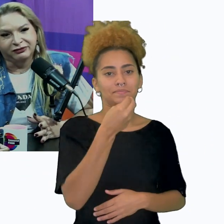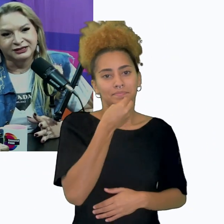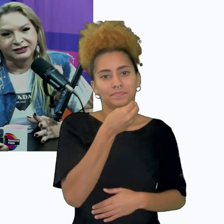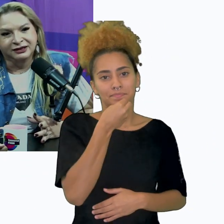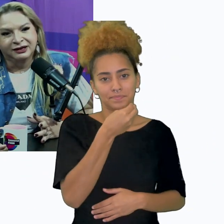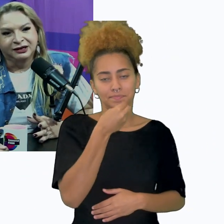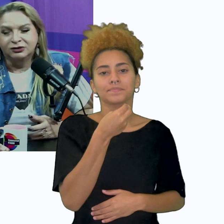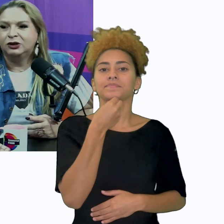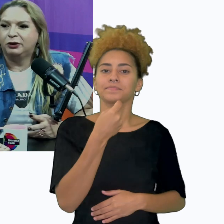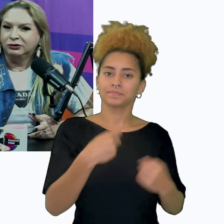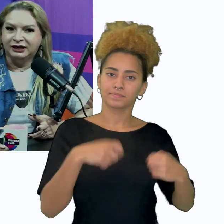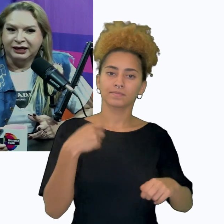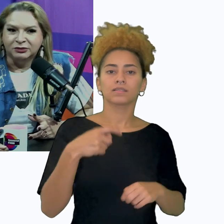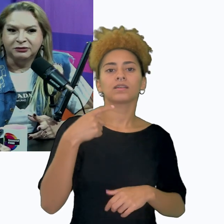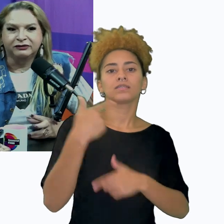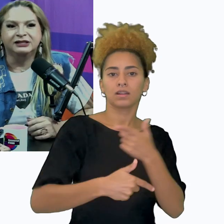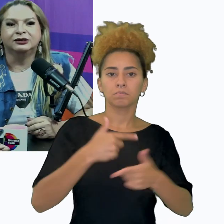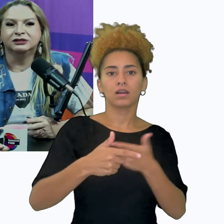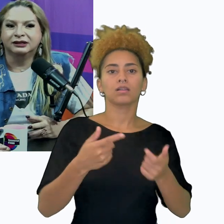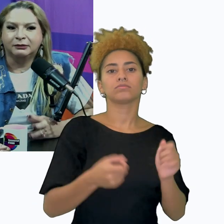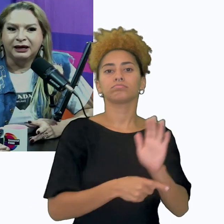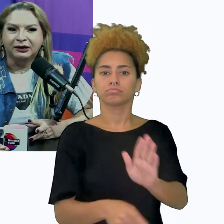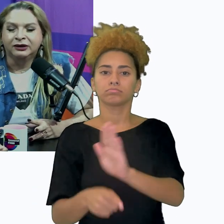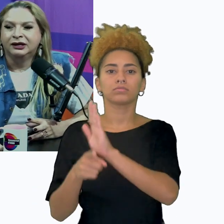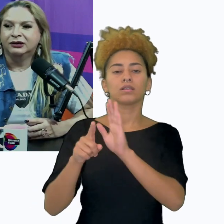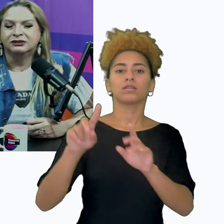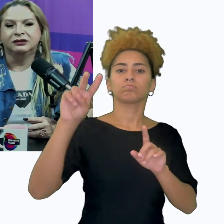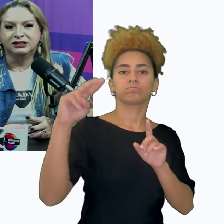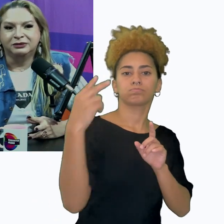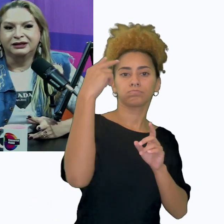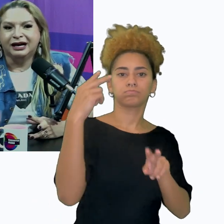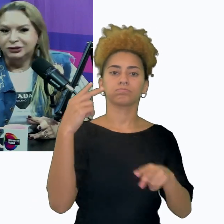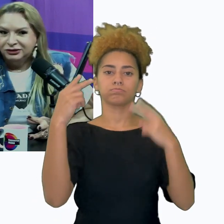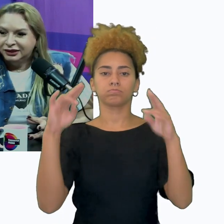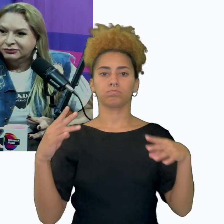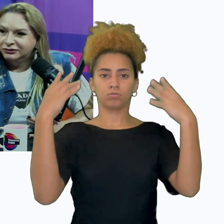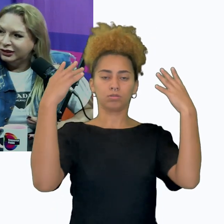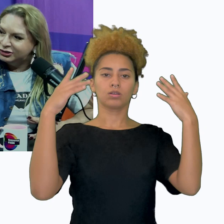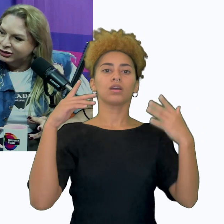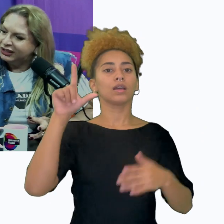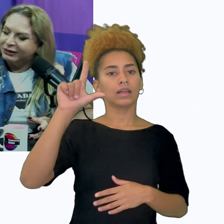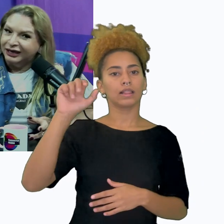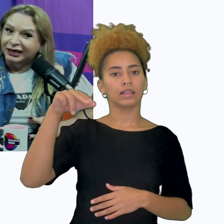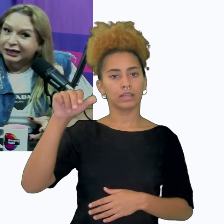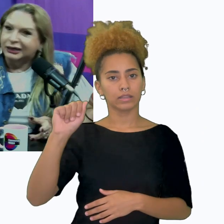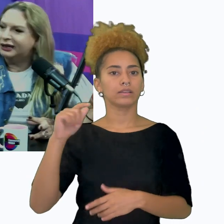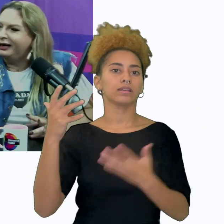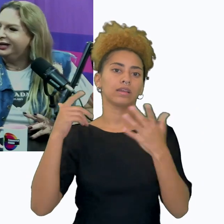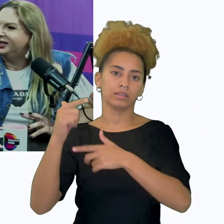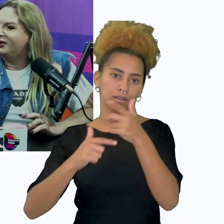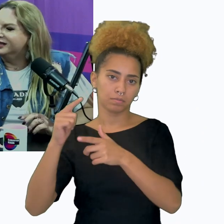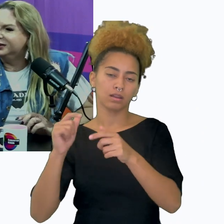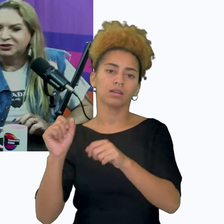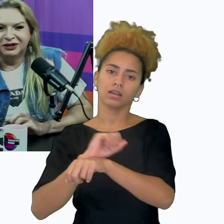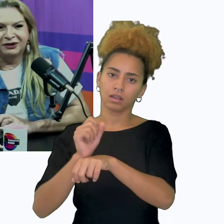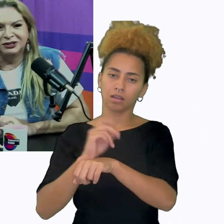que fazer. Que nos deem oportunidade a primeira vez, que nos deem trabalho, que nos deem visibilidade. Então, deixem a gente trabalhar. A Lena quer trabalhar, a gente